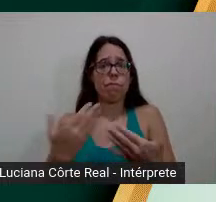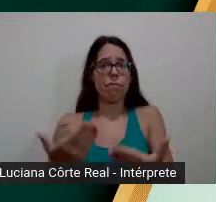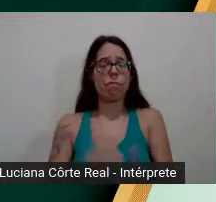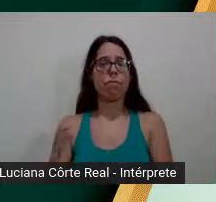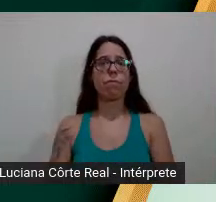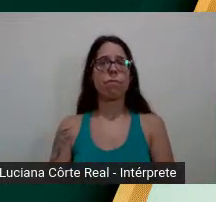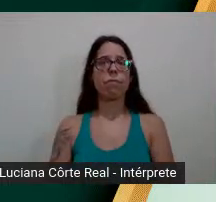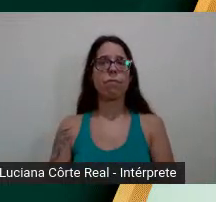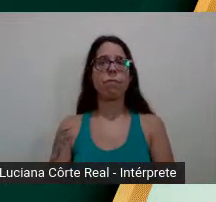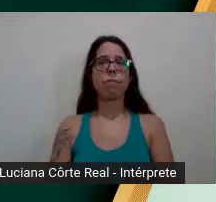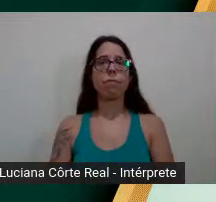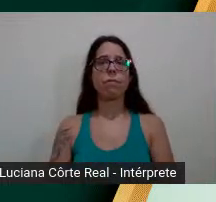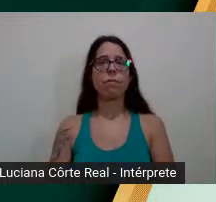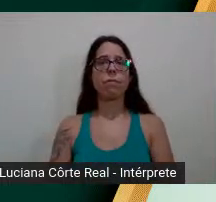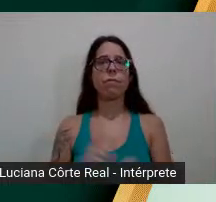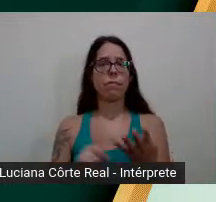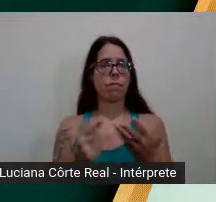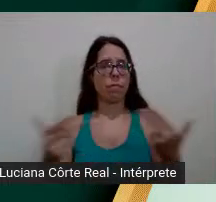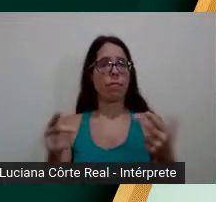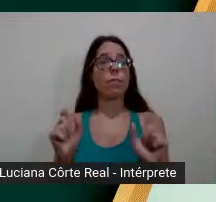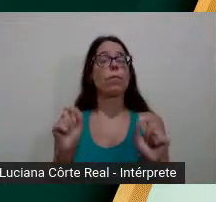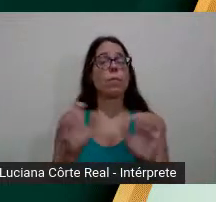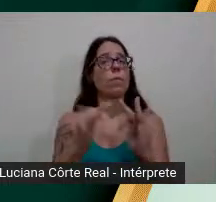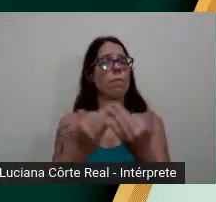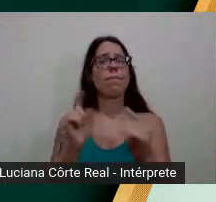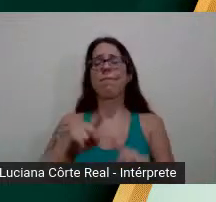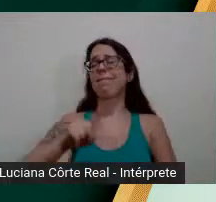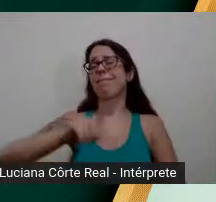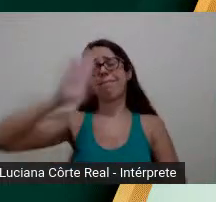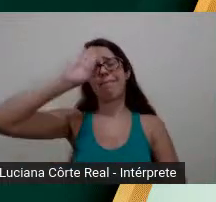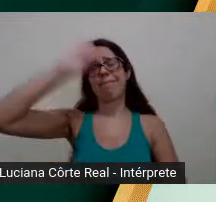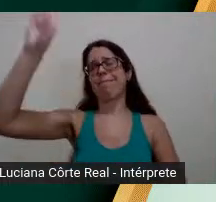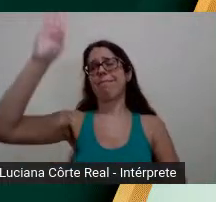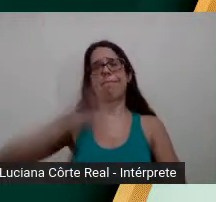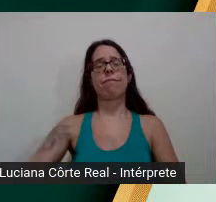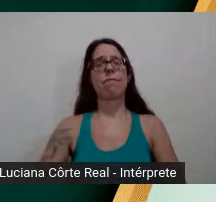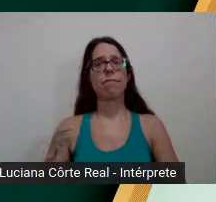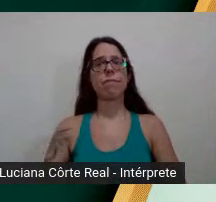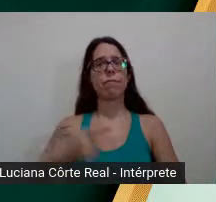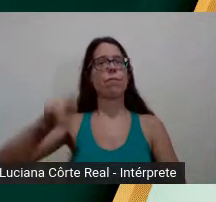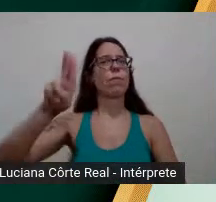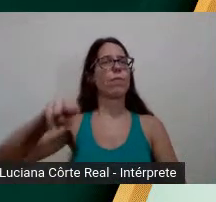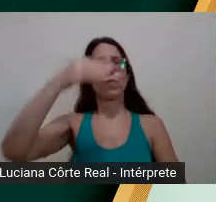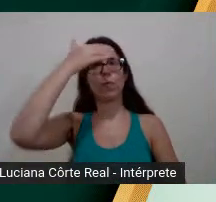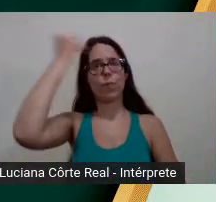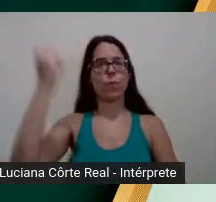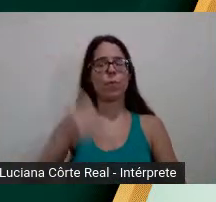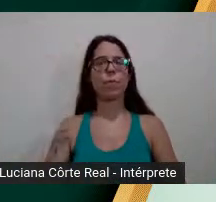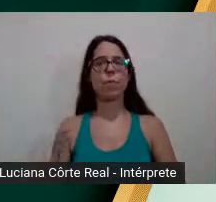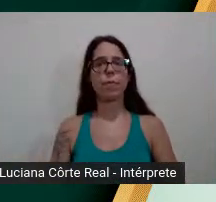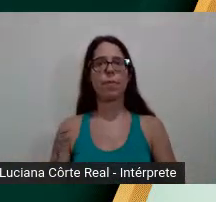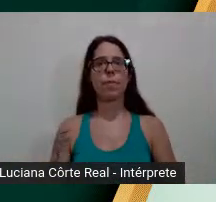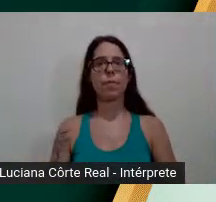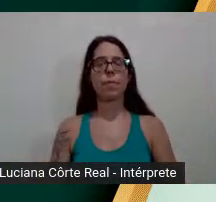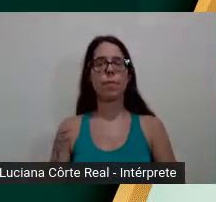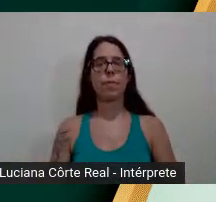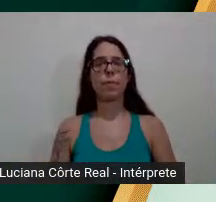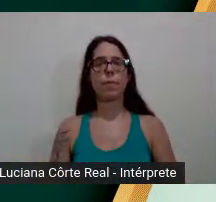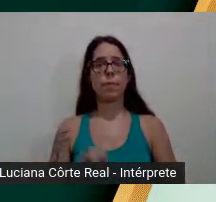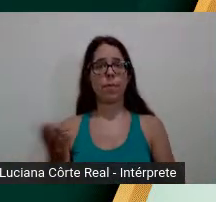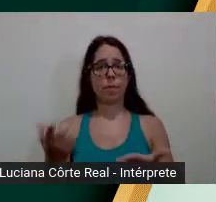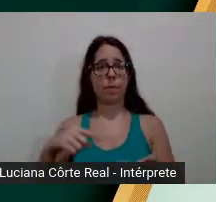Quarto, a família, nosso bem maior. Não esqueçam nunca disso. Se hoje estamos